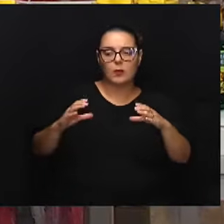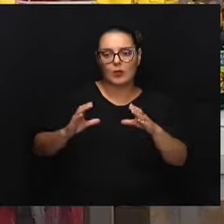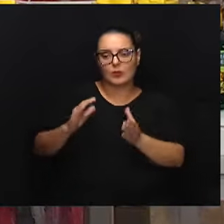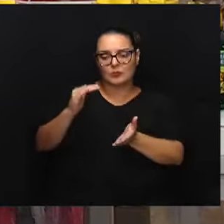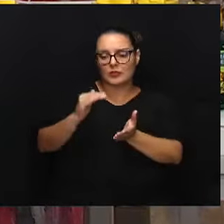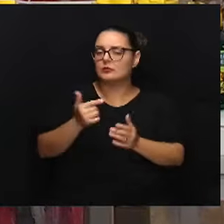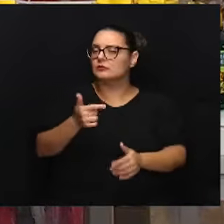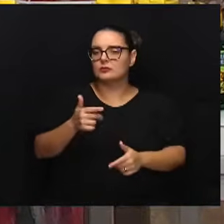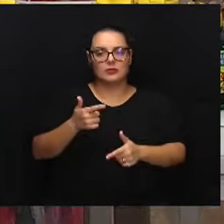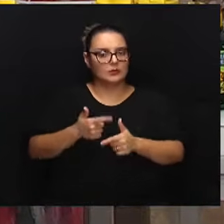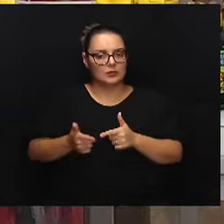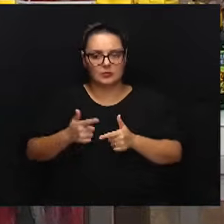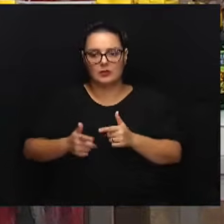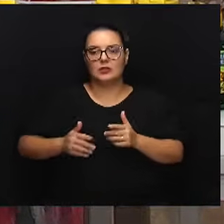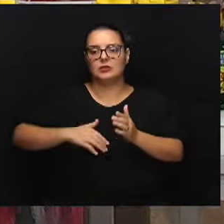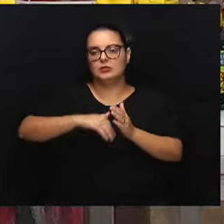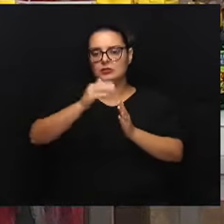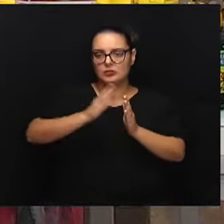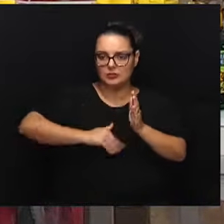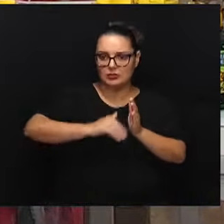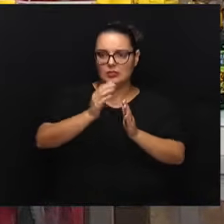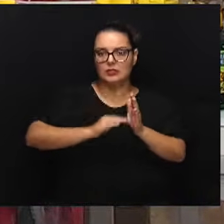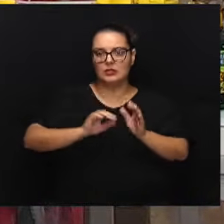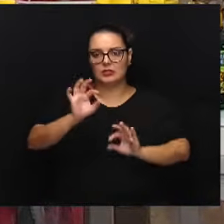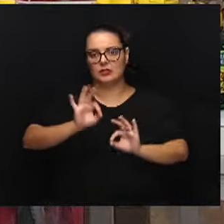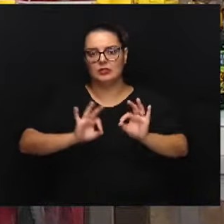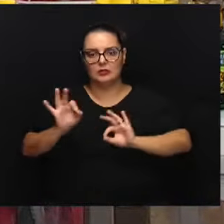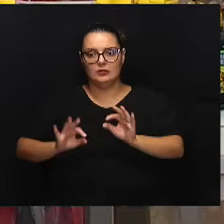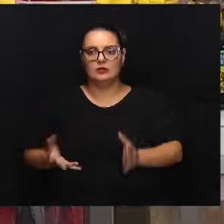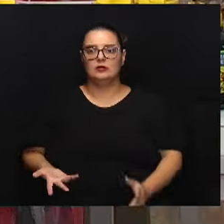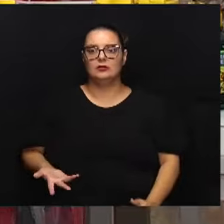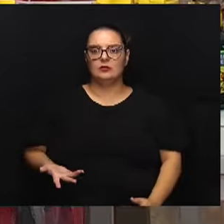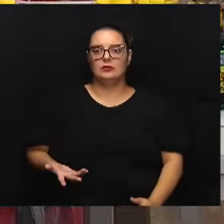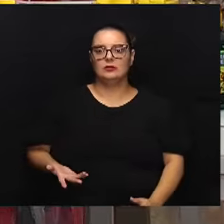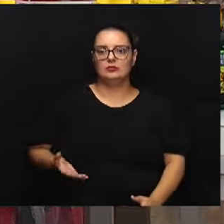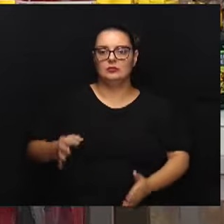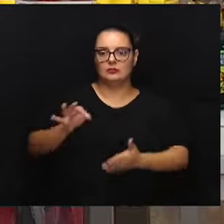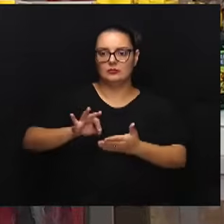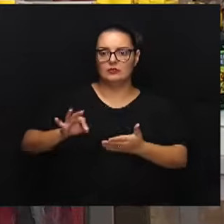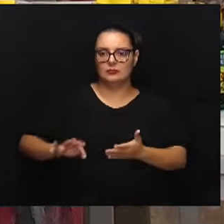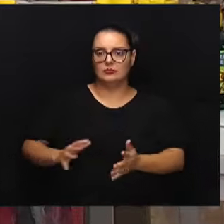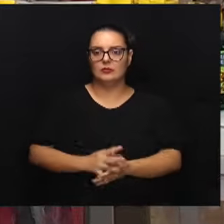não tem problema não. Na pintura a gente pode ir automaticamente dando uma consertada.